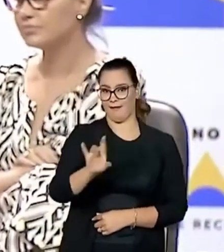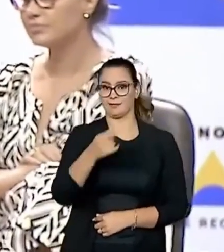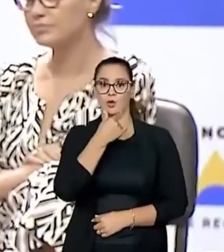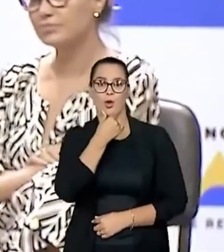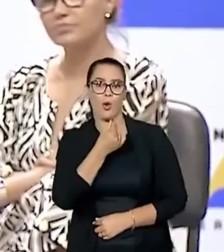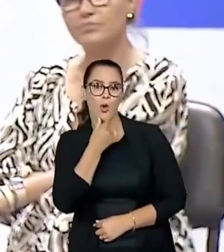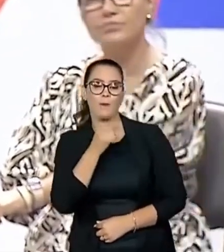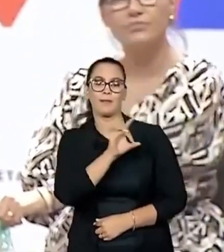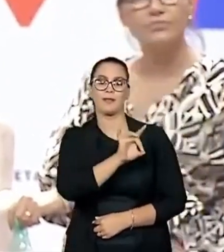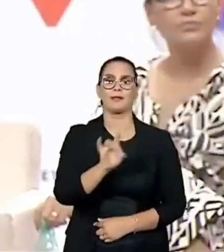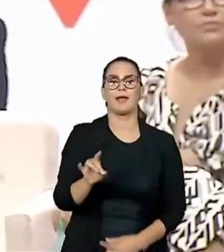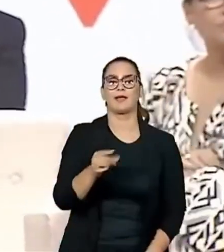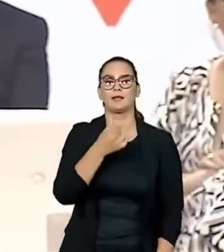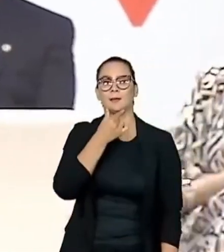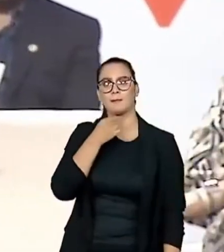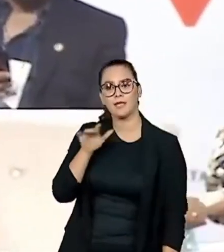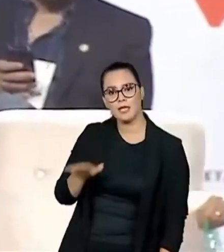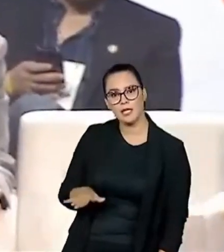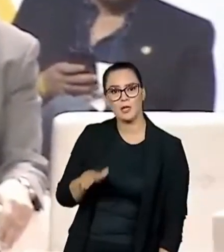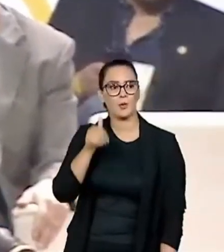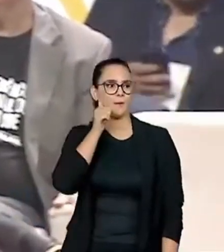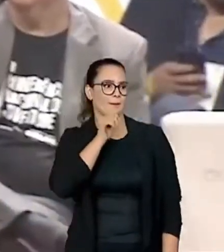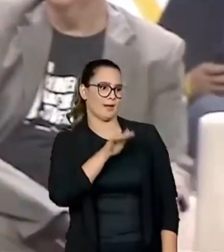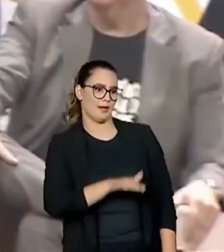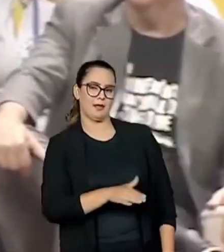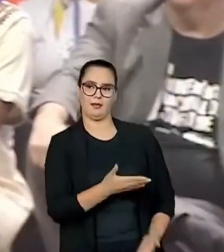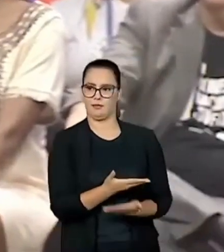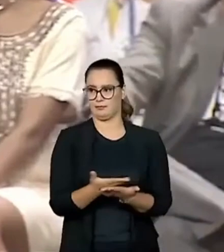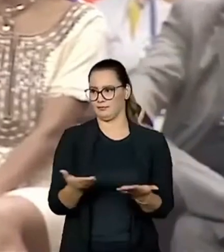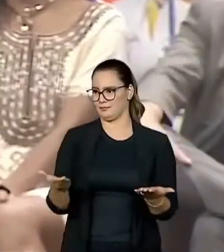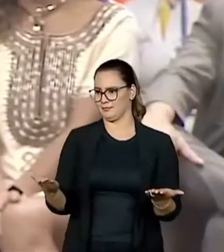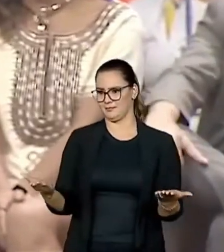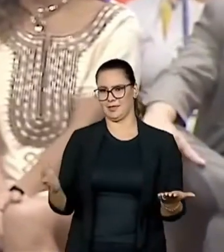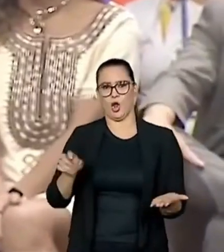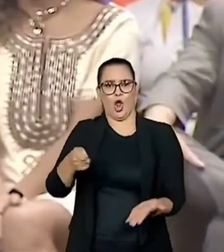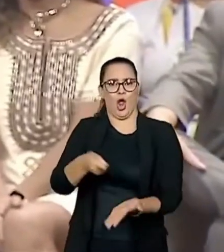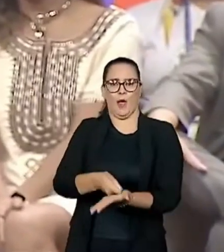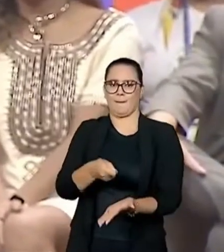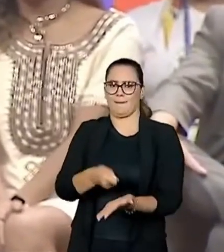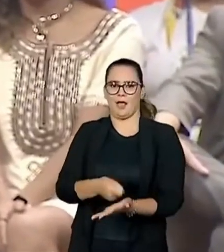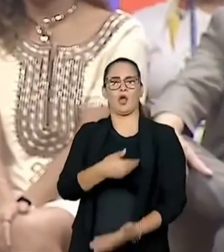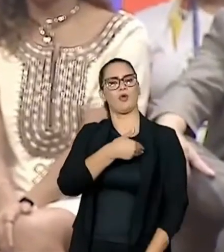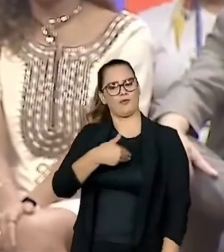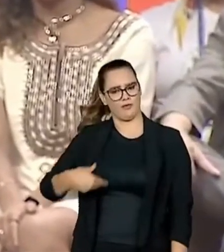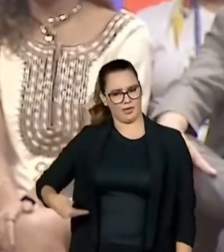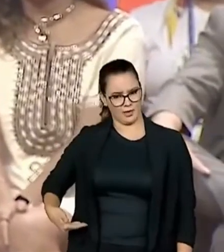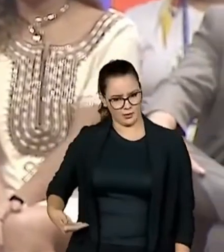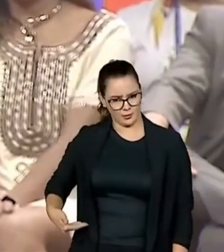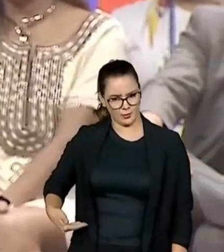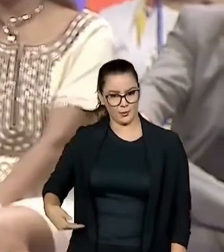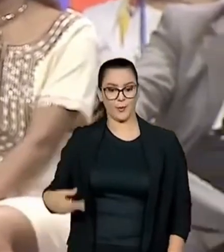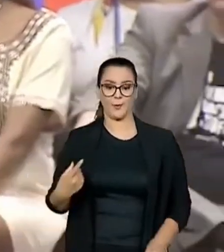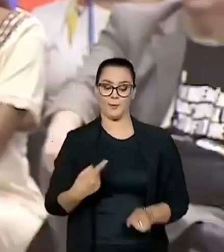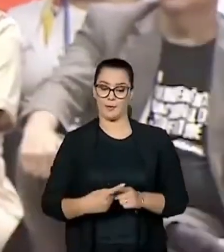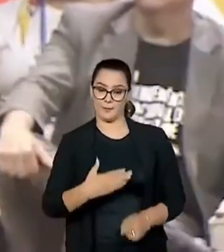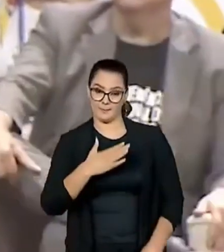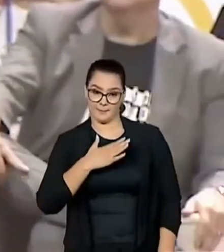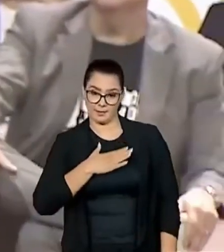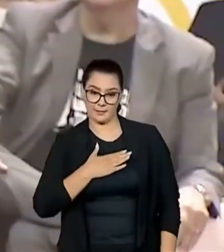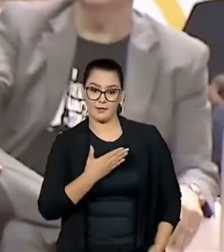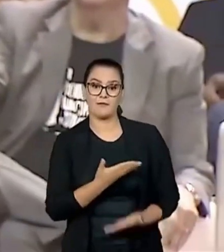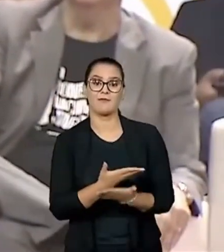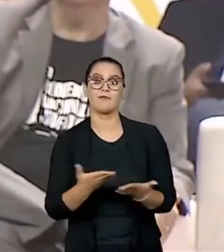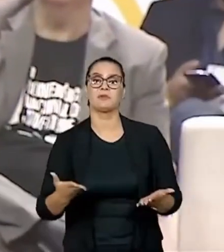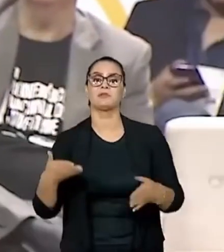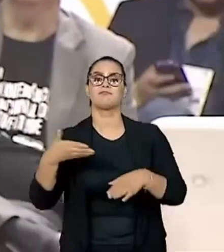para cada menino e para cada menina que está aqui. Não é cobrado o nosso governo, porque para mim vocês são